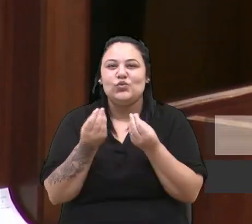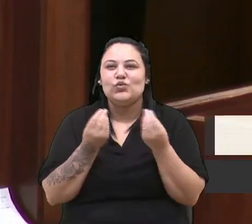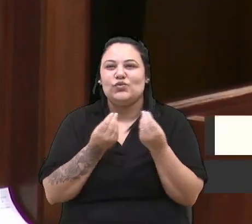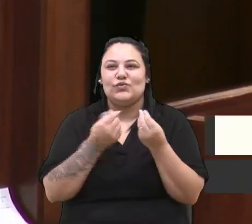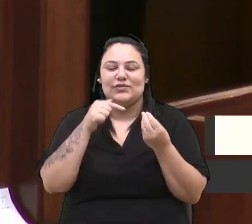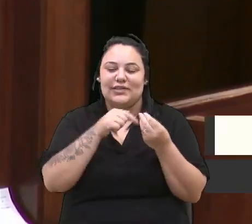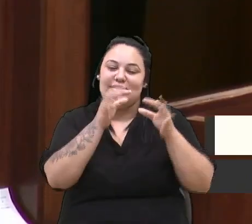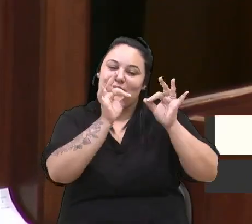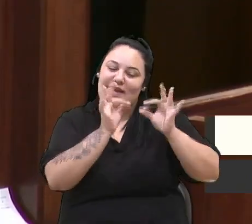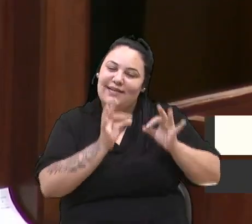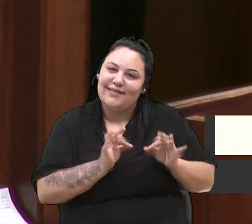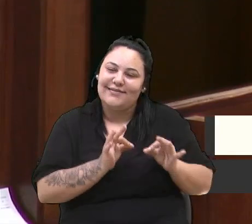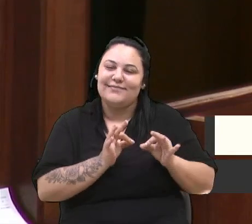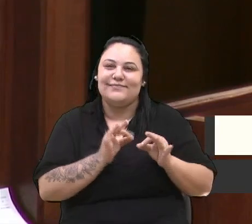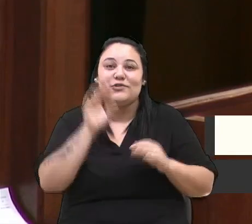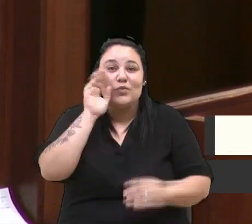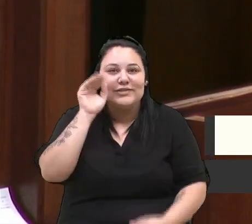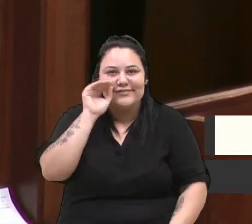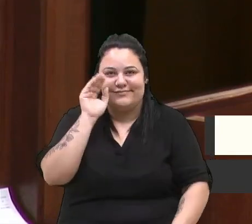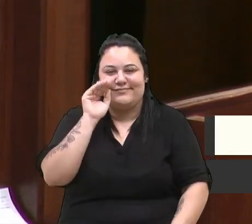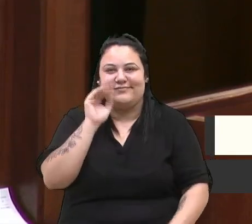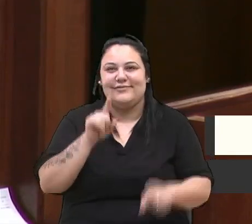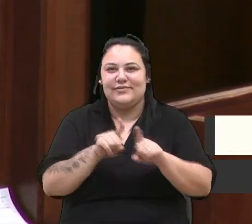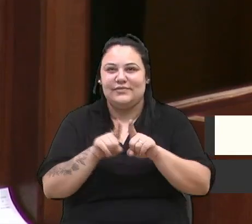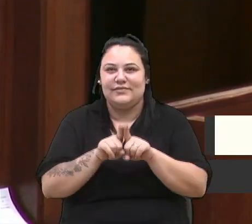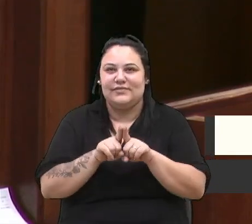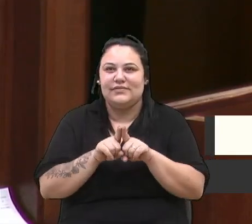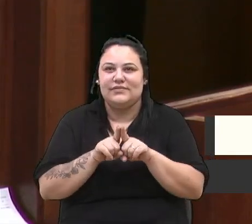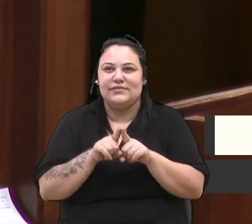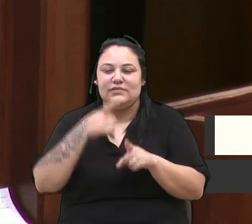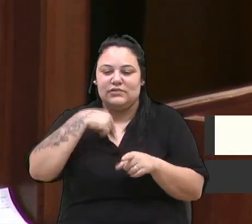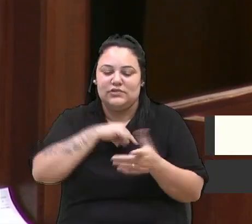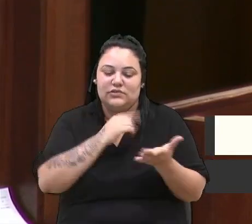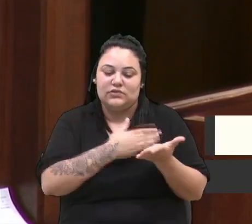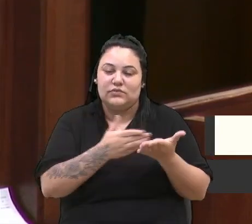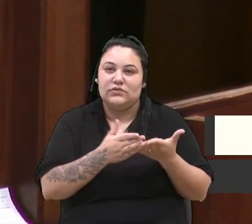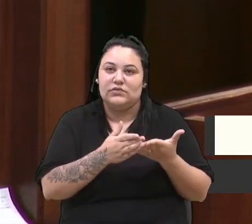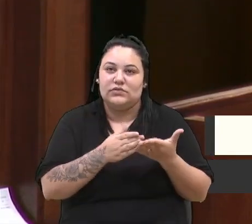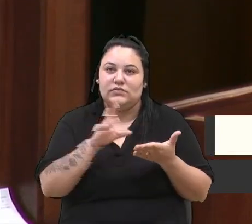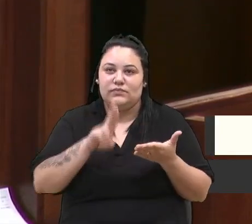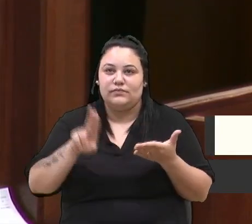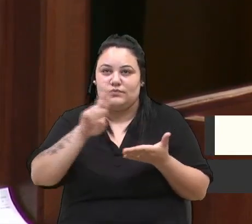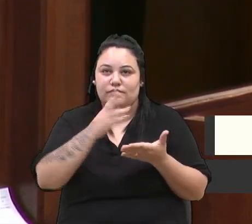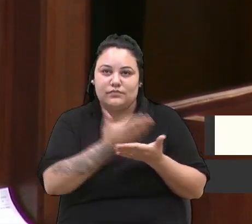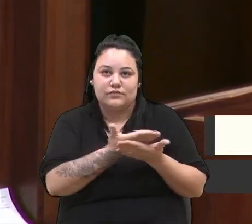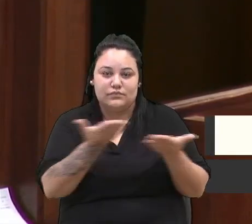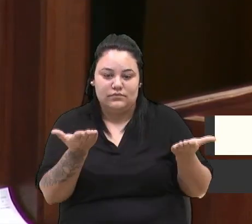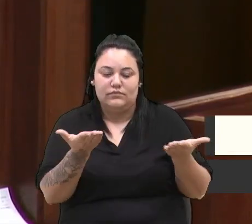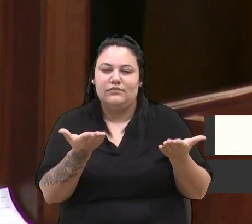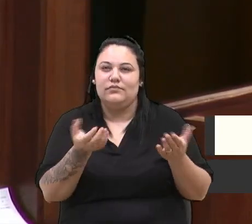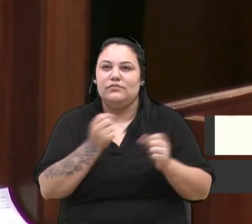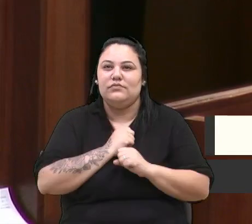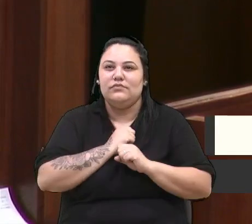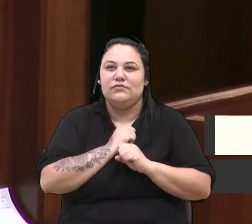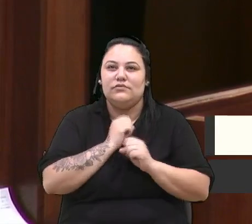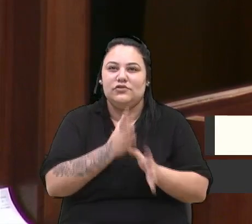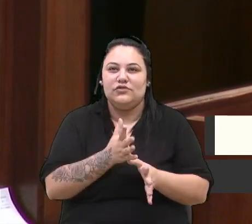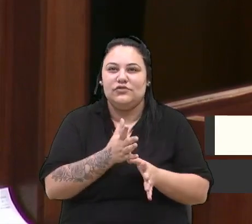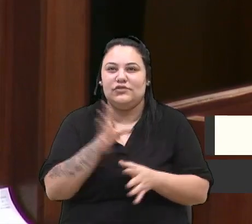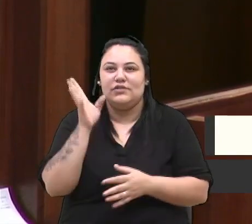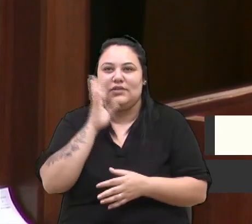sejam observados e que a gente comece a ocupar os espaços com ações que